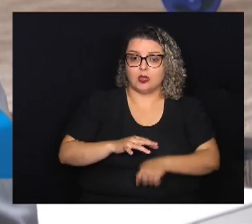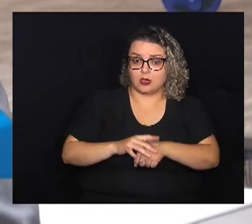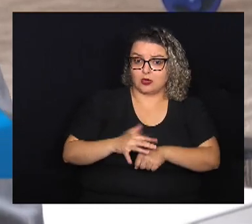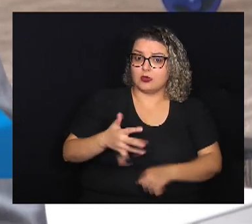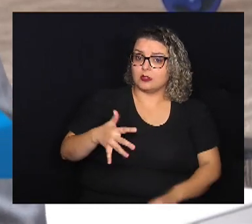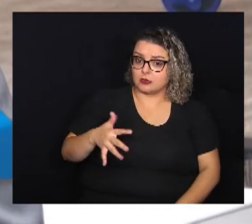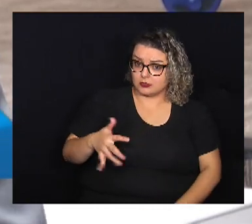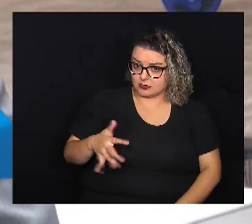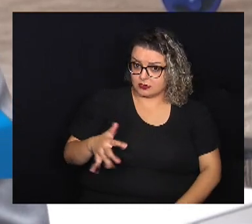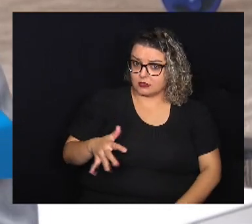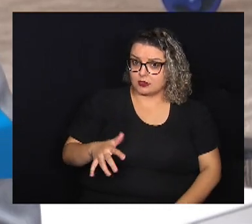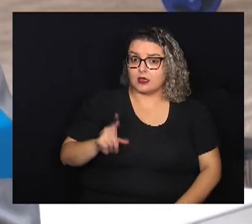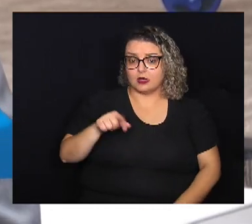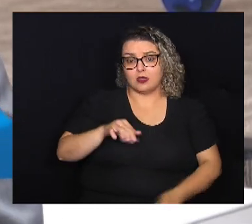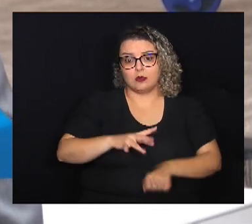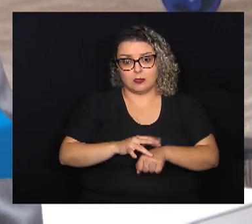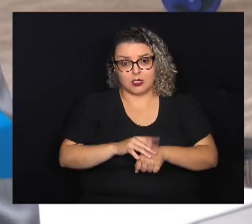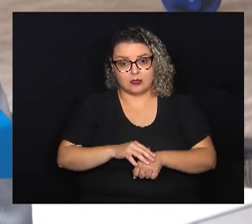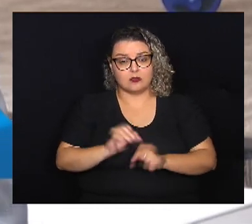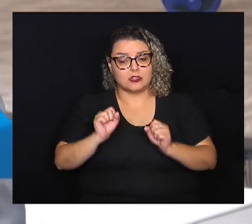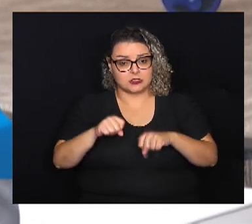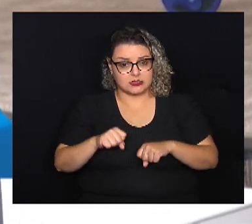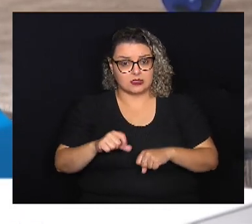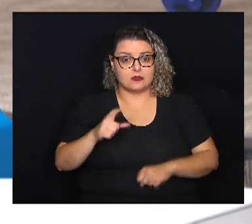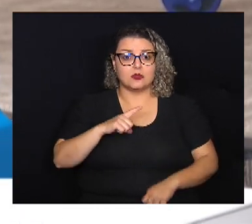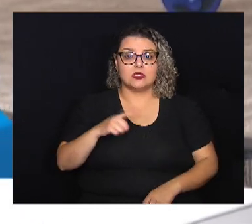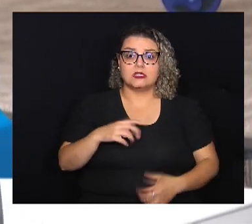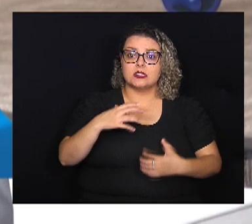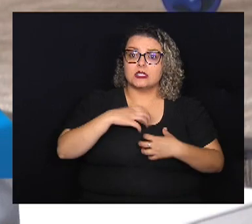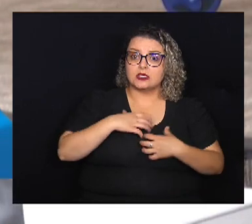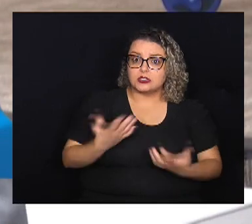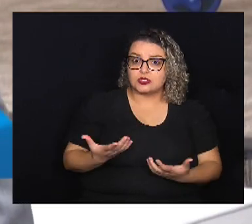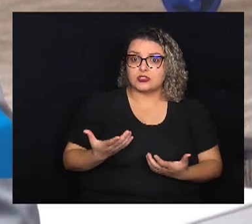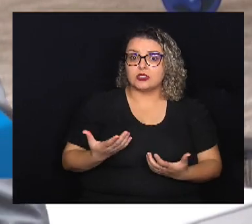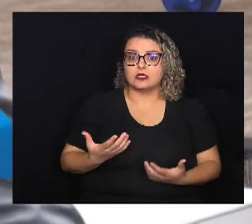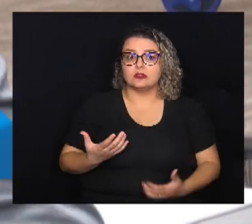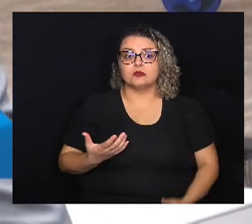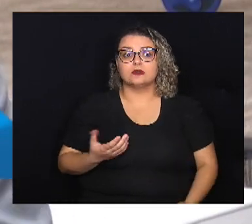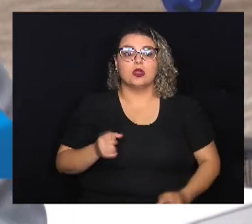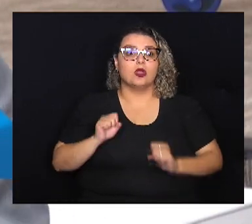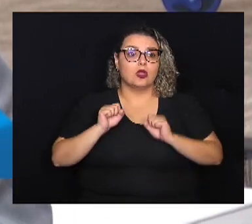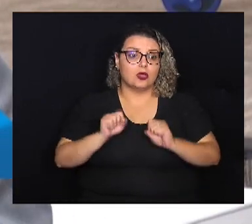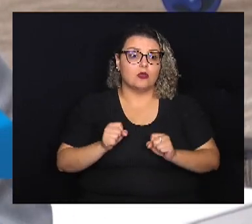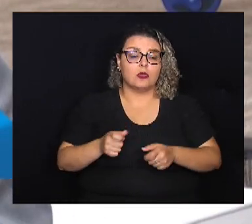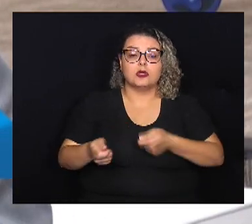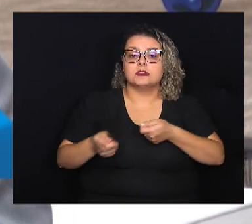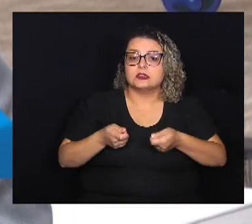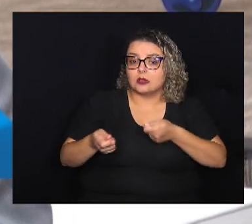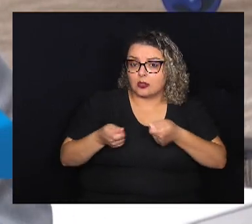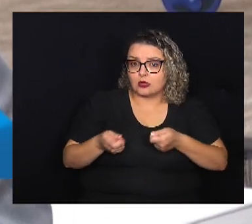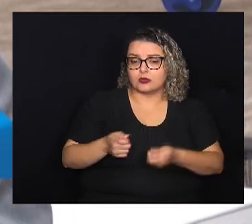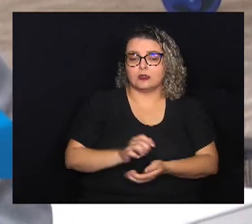doença, sim, mas que ela existe formas e meios que ela seja controlada.